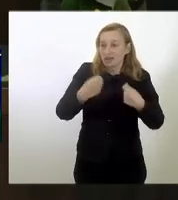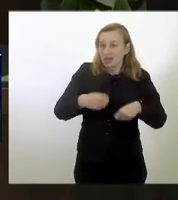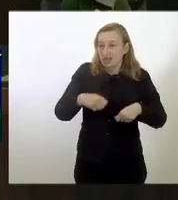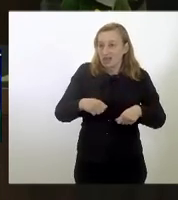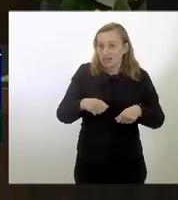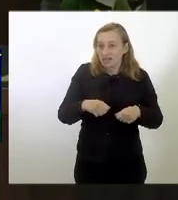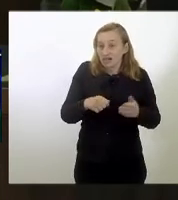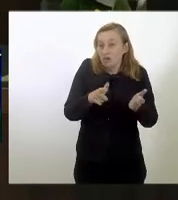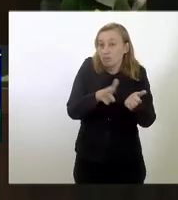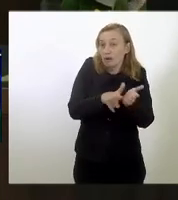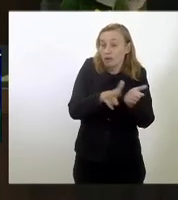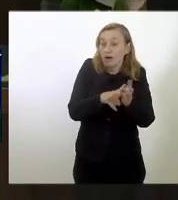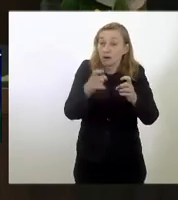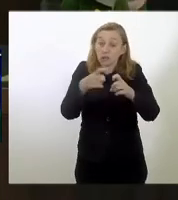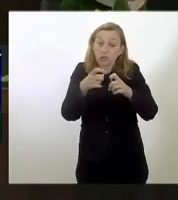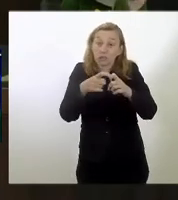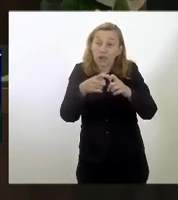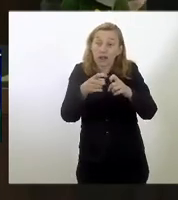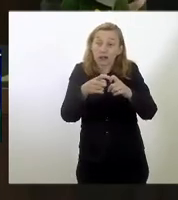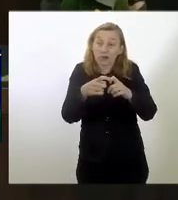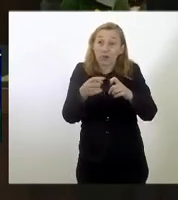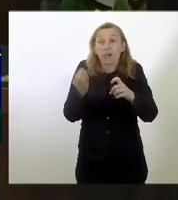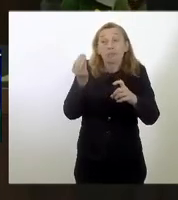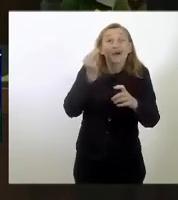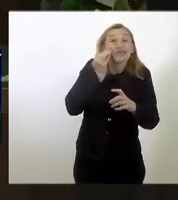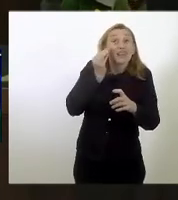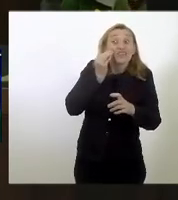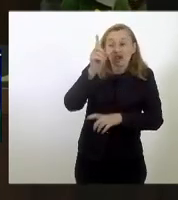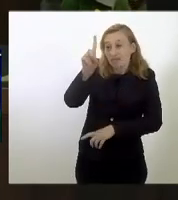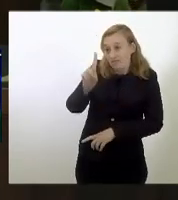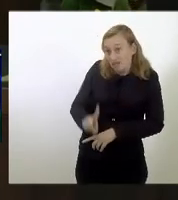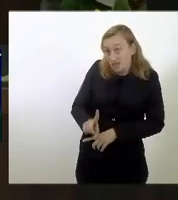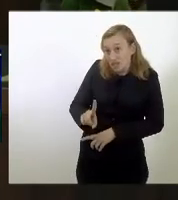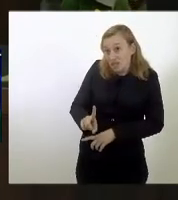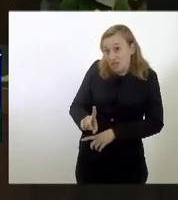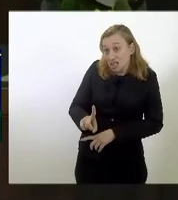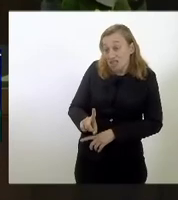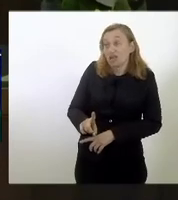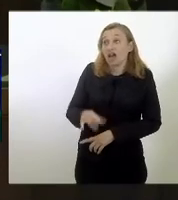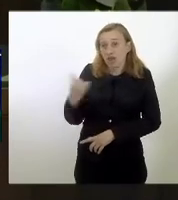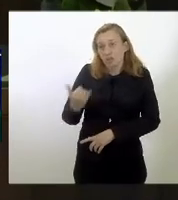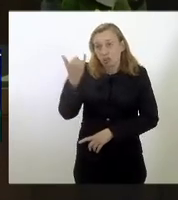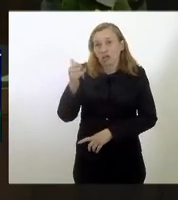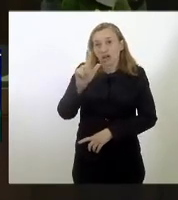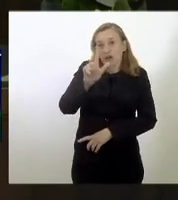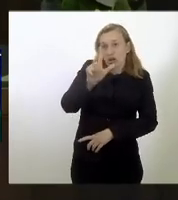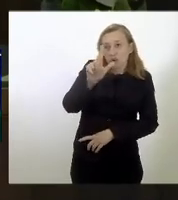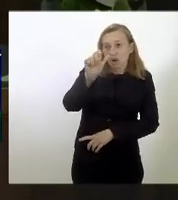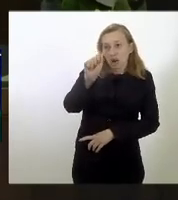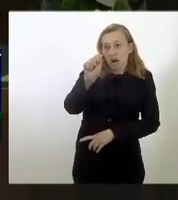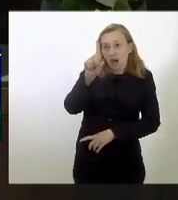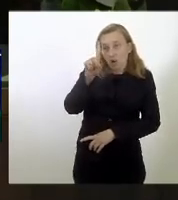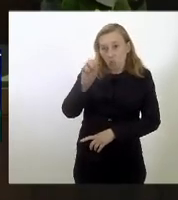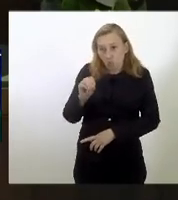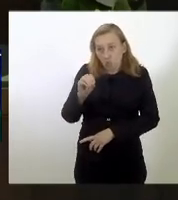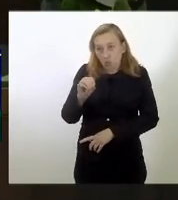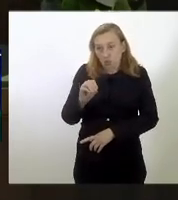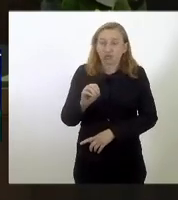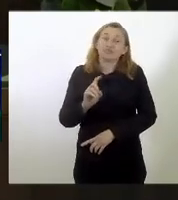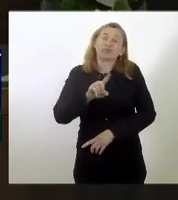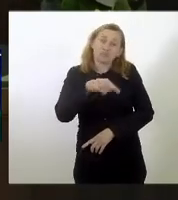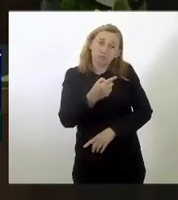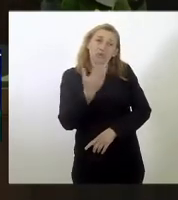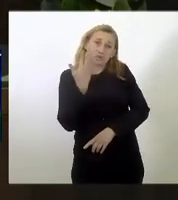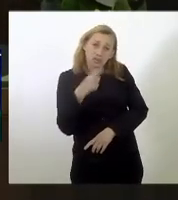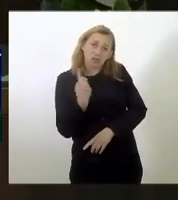testar a deficiência, muitas das vezes... Correto. Em benefício estadual ou federal, é importante que o laudo tenha validade. Depois daquela coisa que a gente já